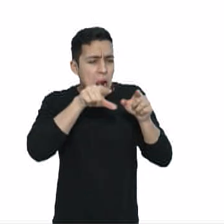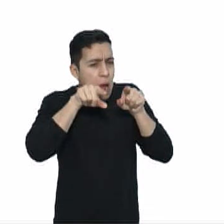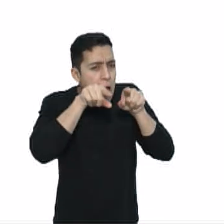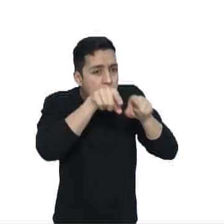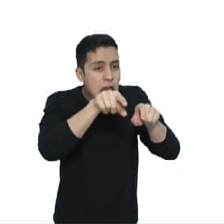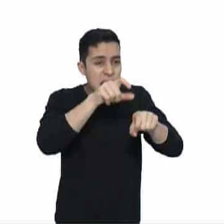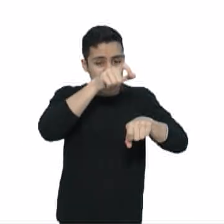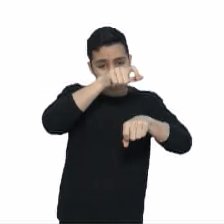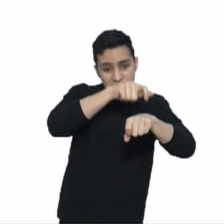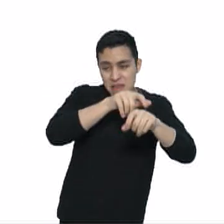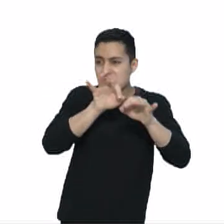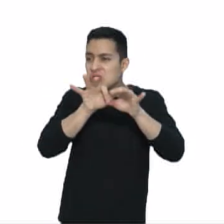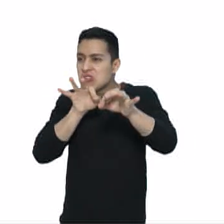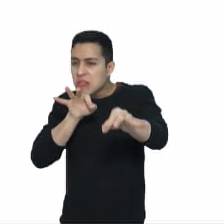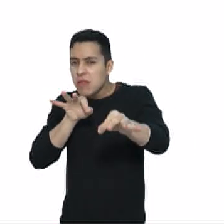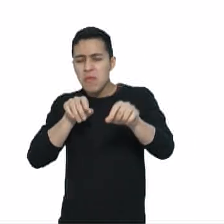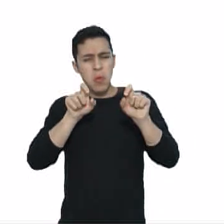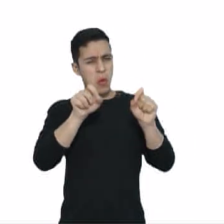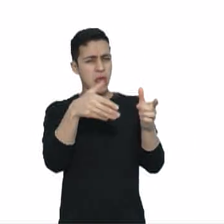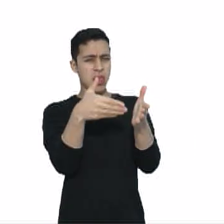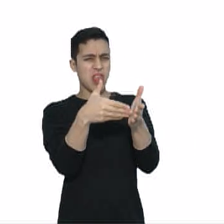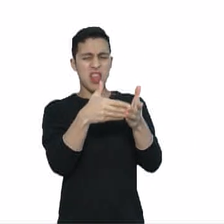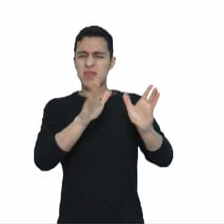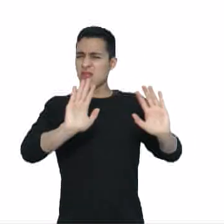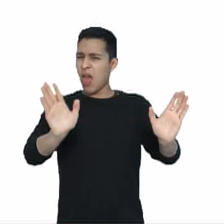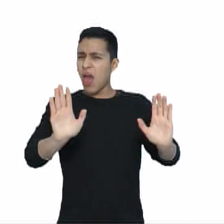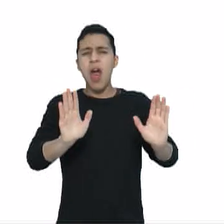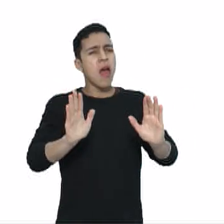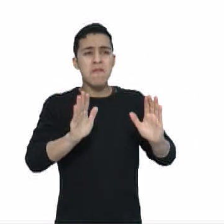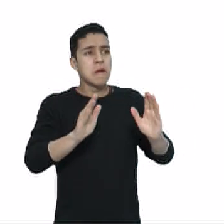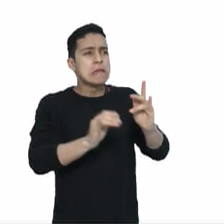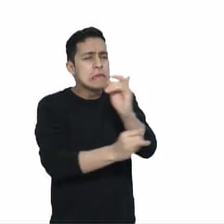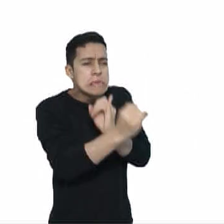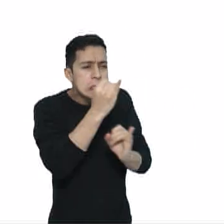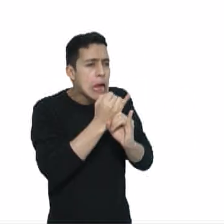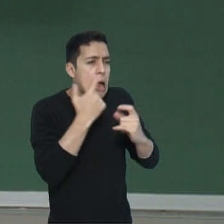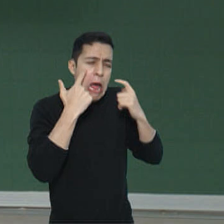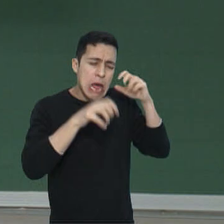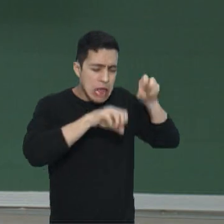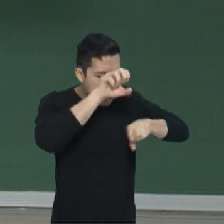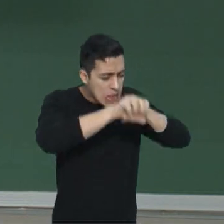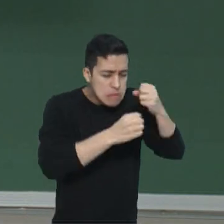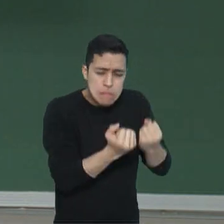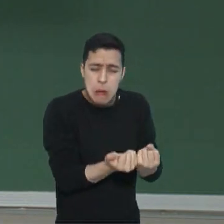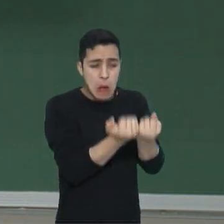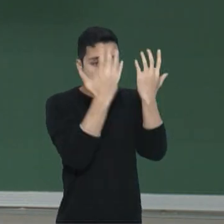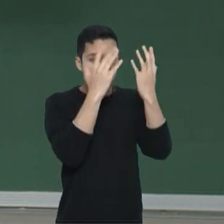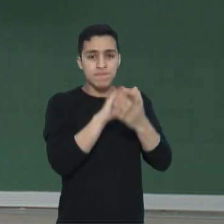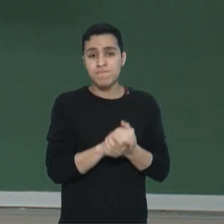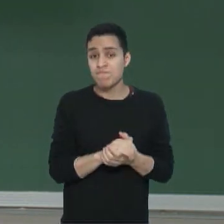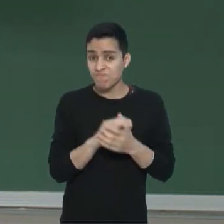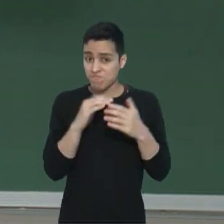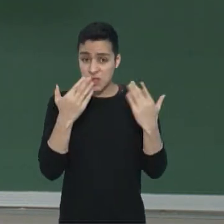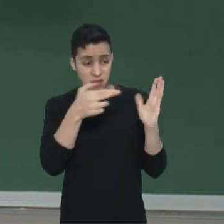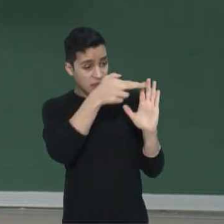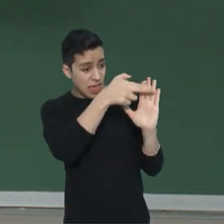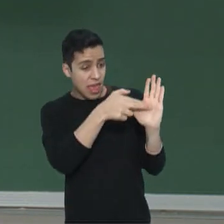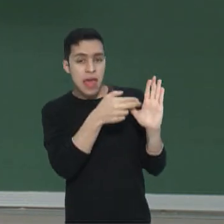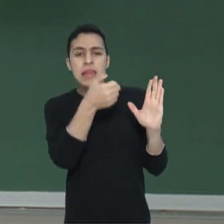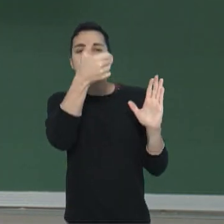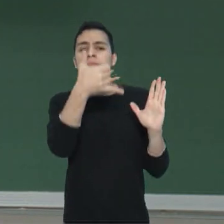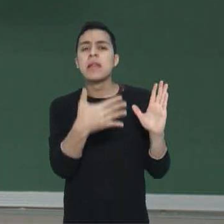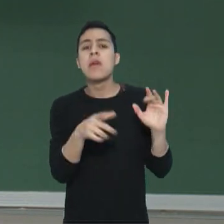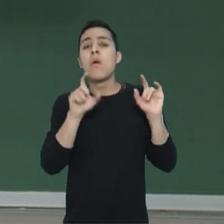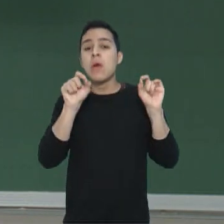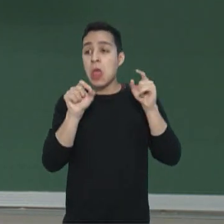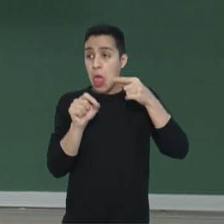tempo e distância já não são mais fatores significativos. A questão, o regulamento, ele quer deixar claro que a internet é